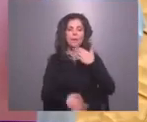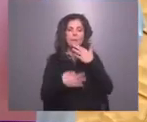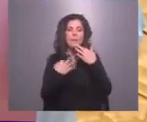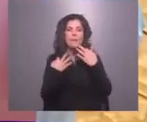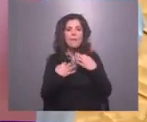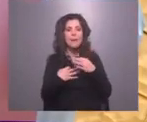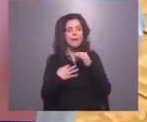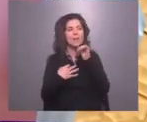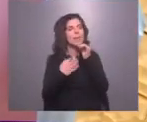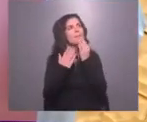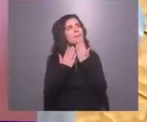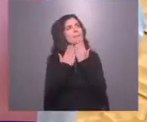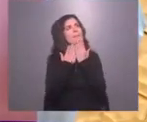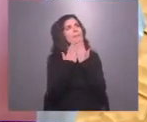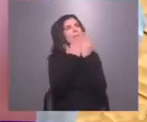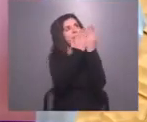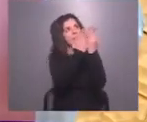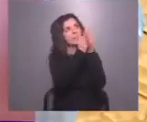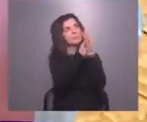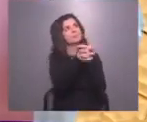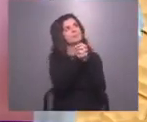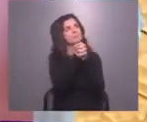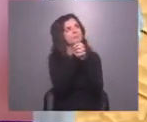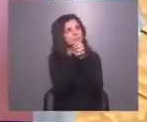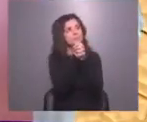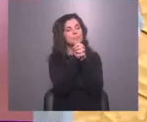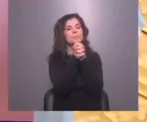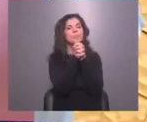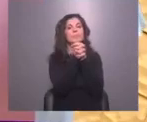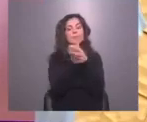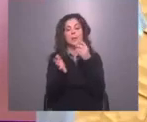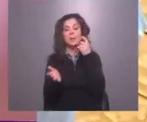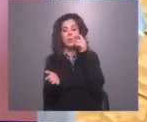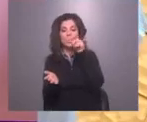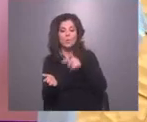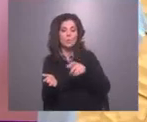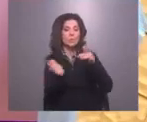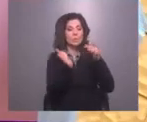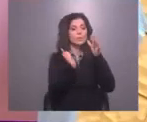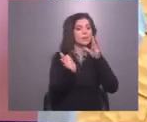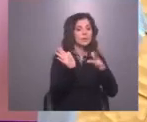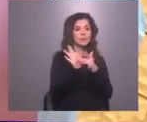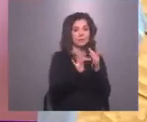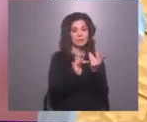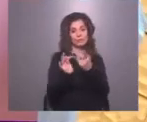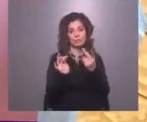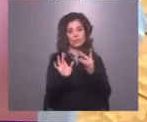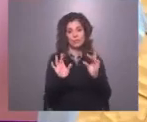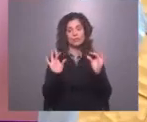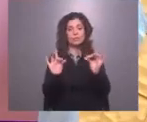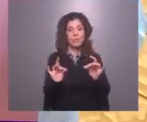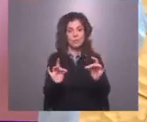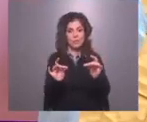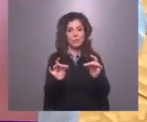Humildemente vos suplicamos que, participando no corpo e sangue de Cristo,